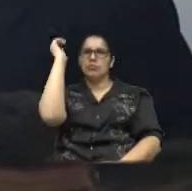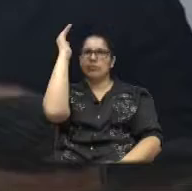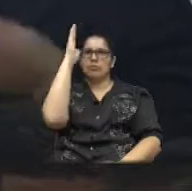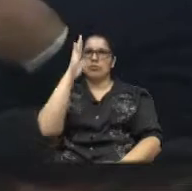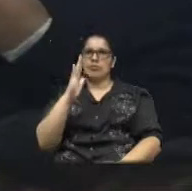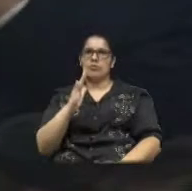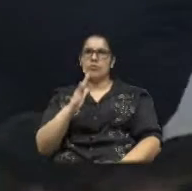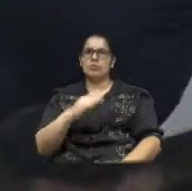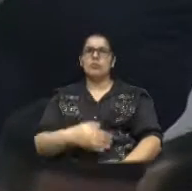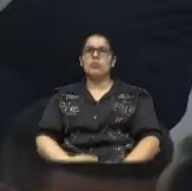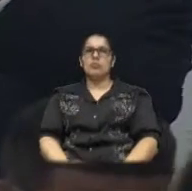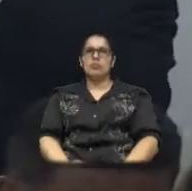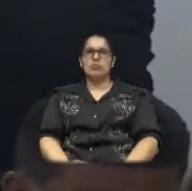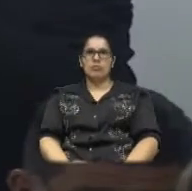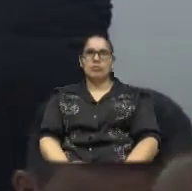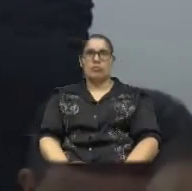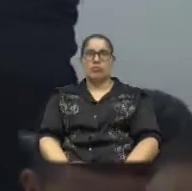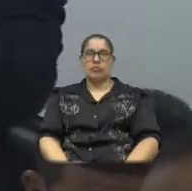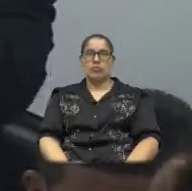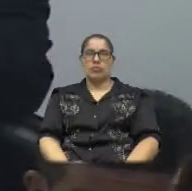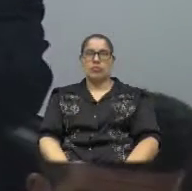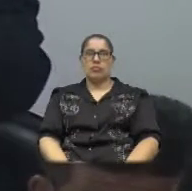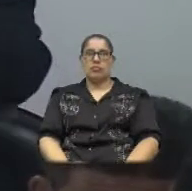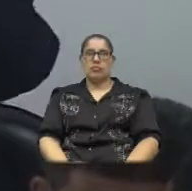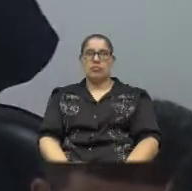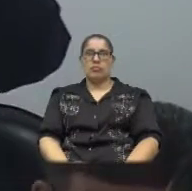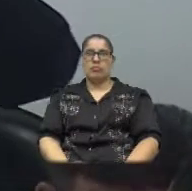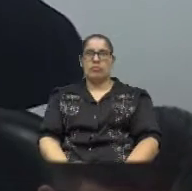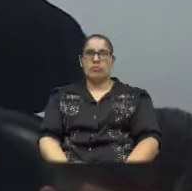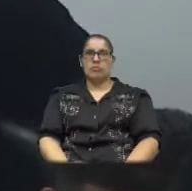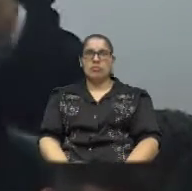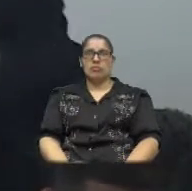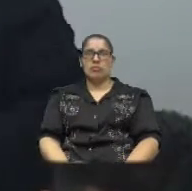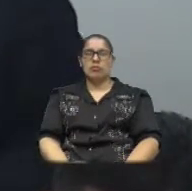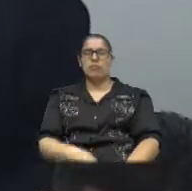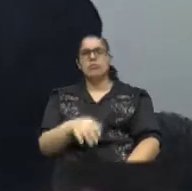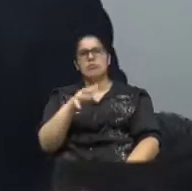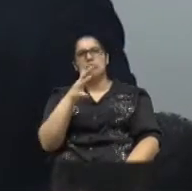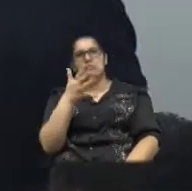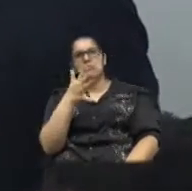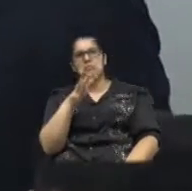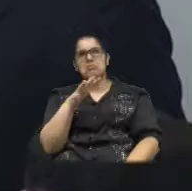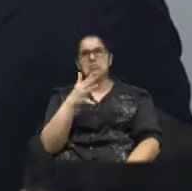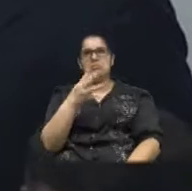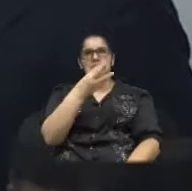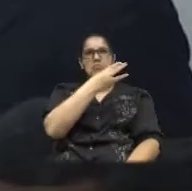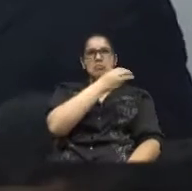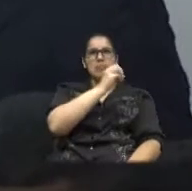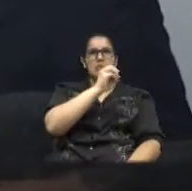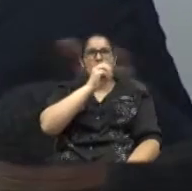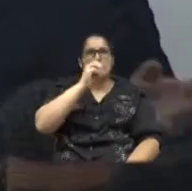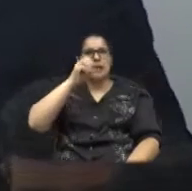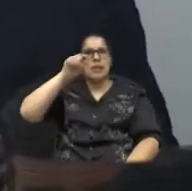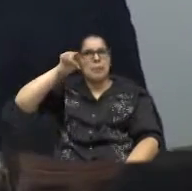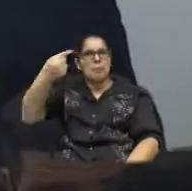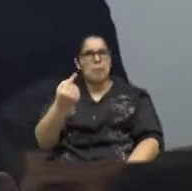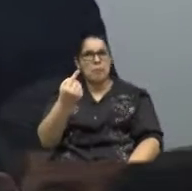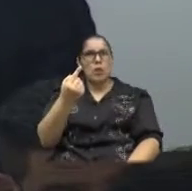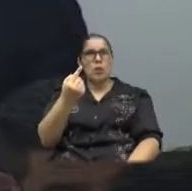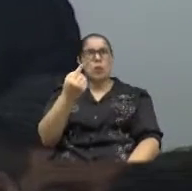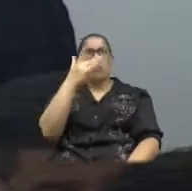já foi bate-pronto, foram mais de 30 mil clientes no